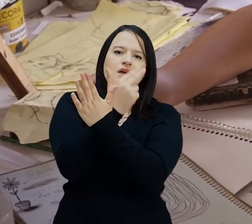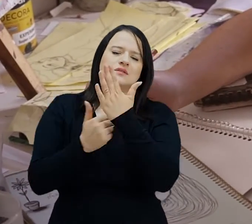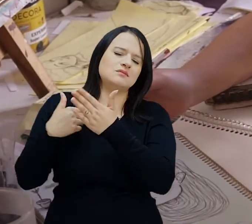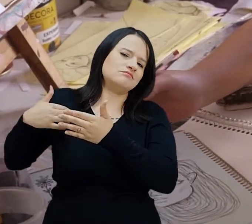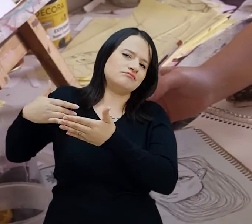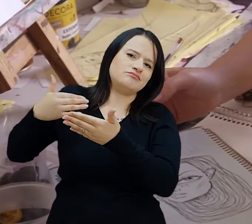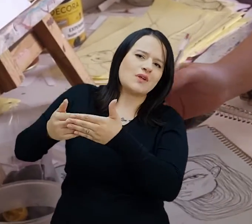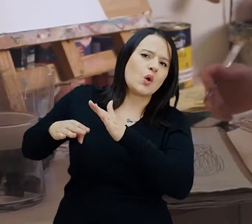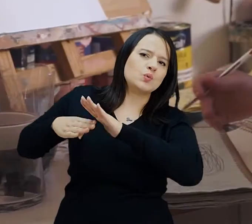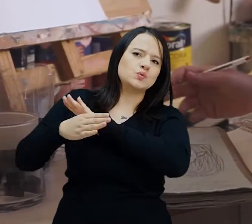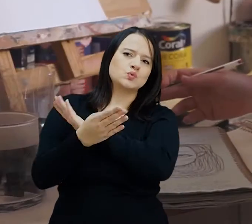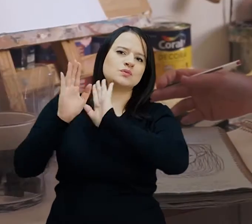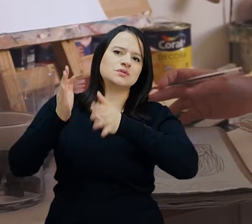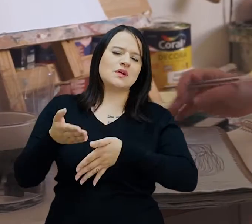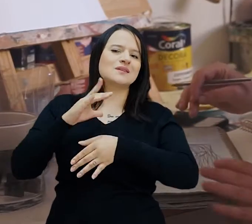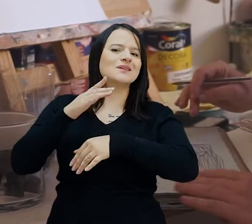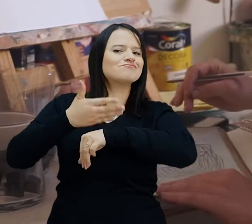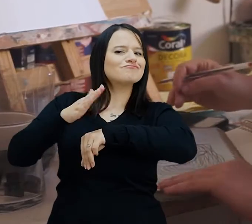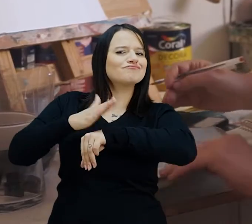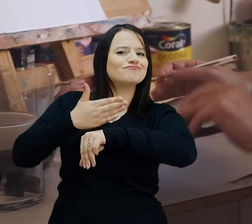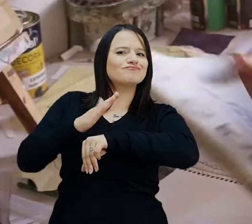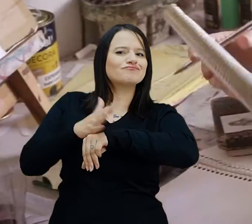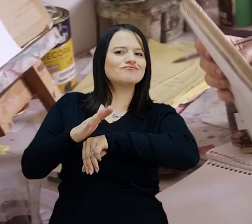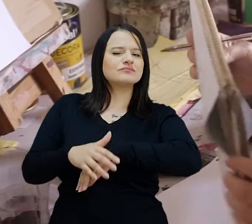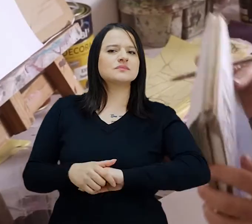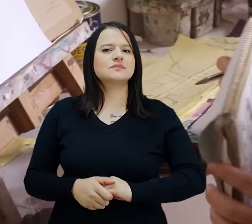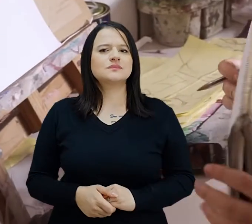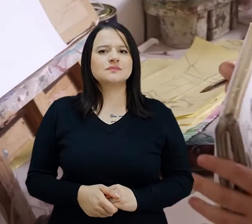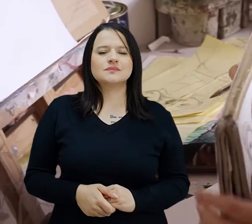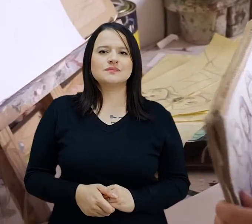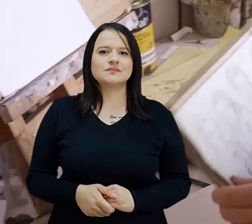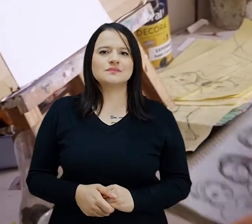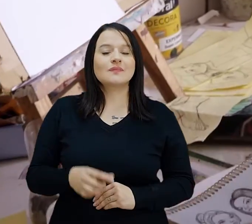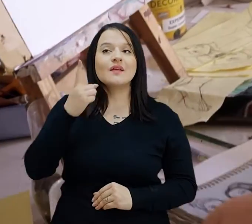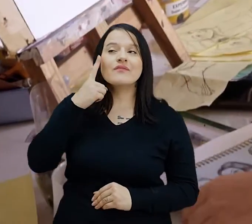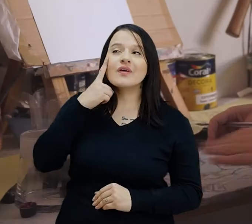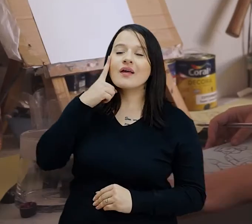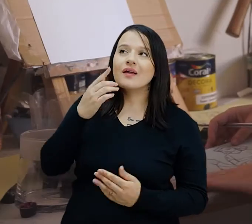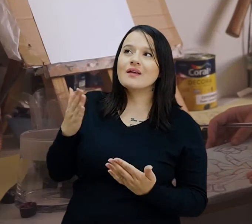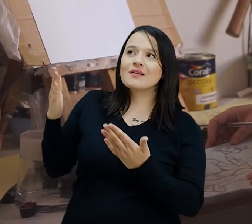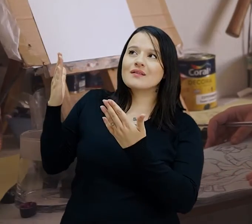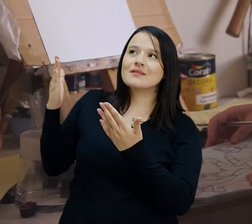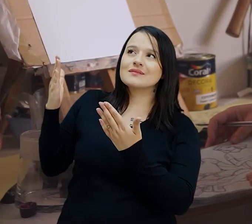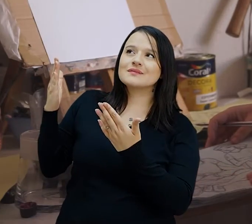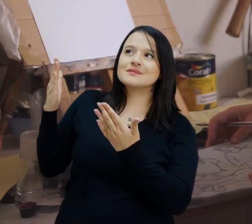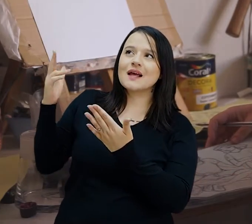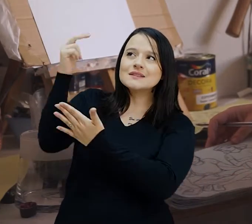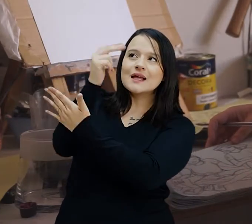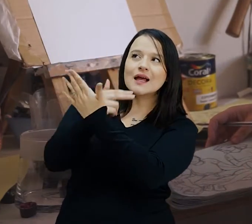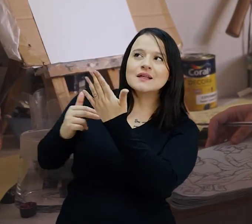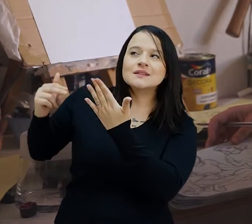aos elementos do seu desenho. E isso vem com o tempo também. Aí, esse daqui, esse desenho